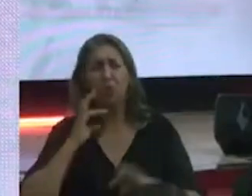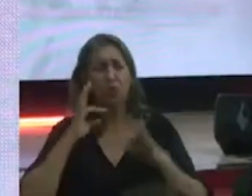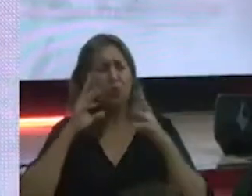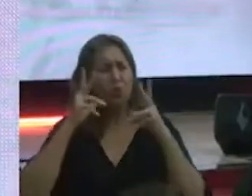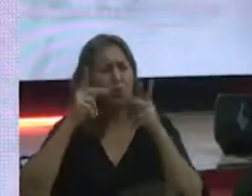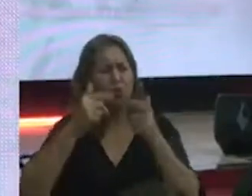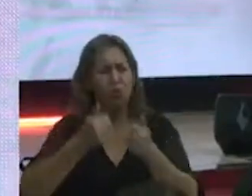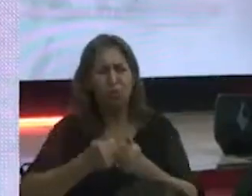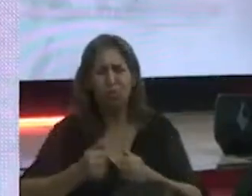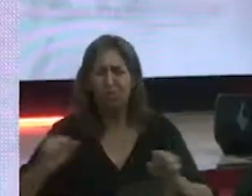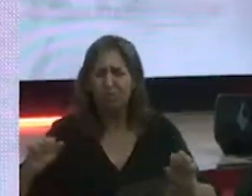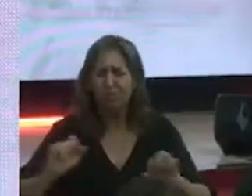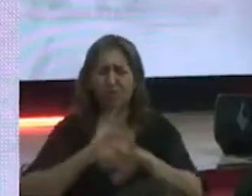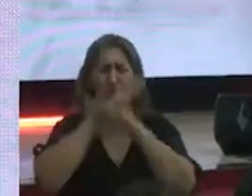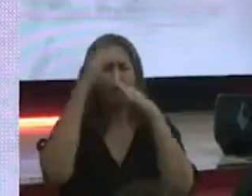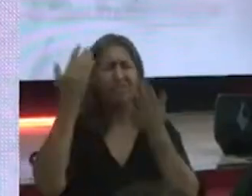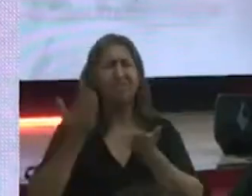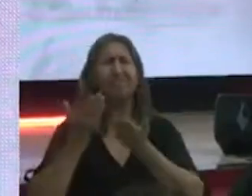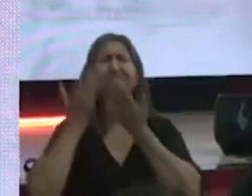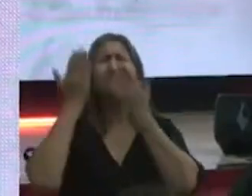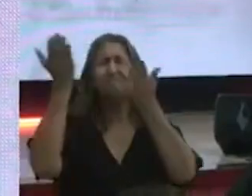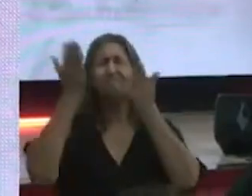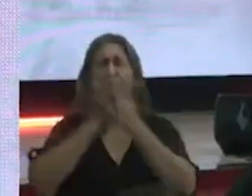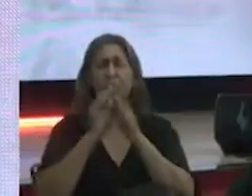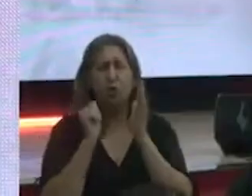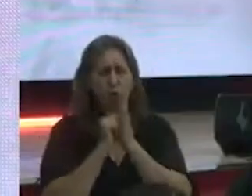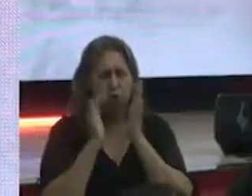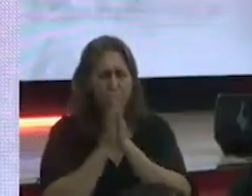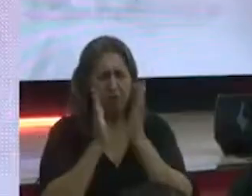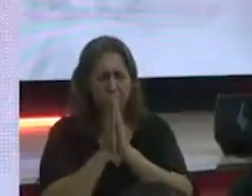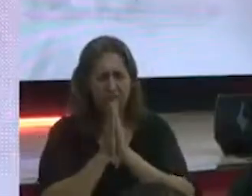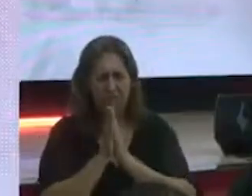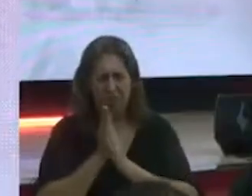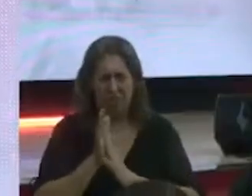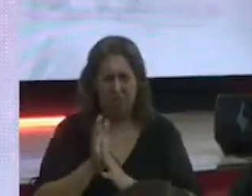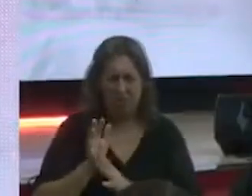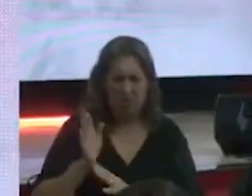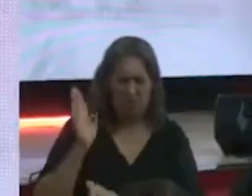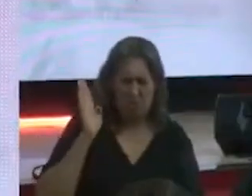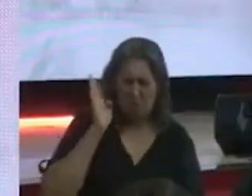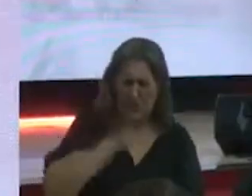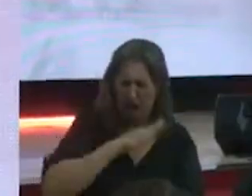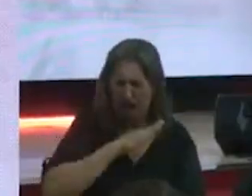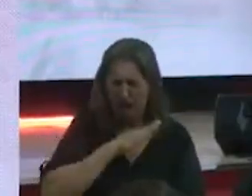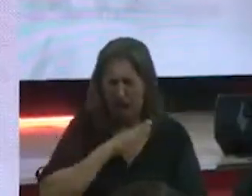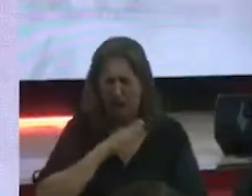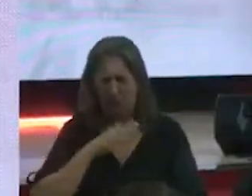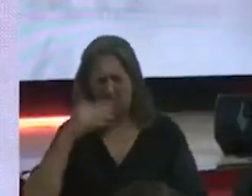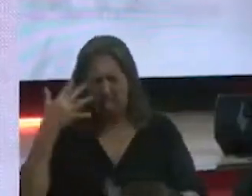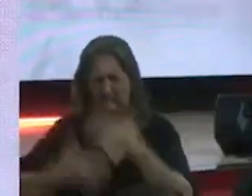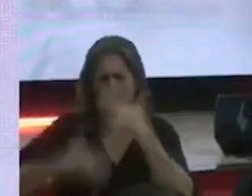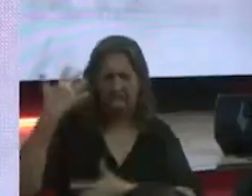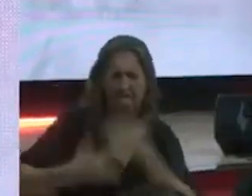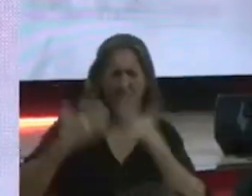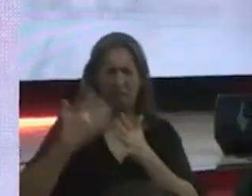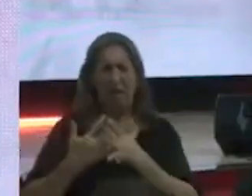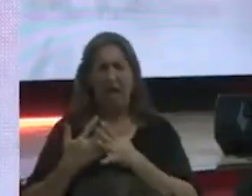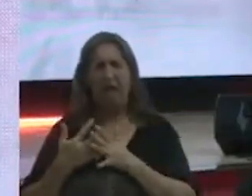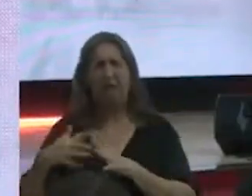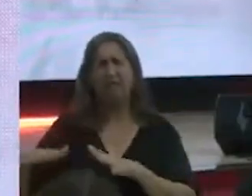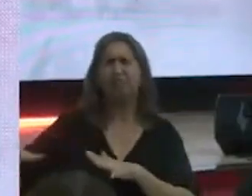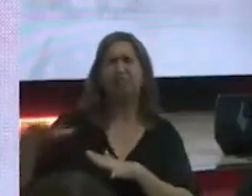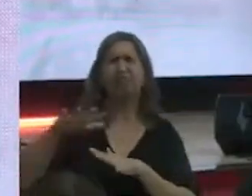glorificado eu oro para que o senhor repreenda todo espírito que não provém de ti toda interferência no mundo